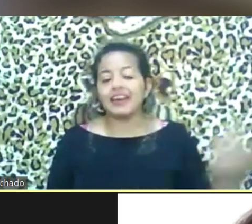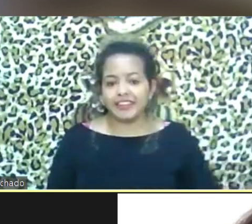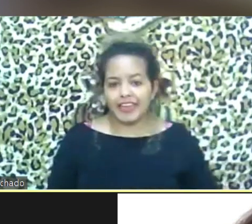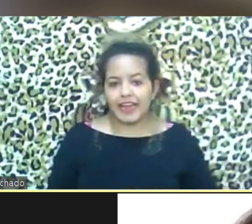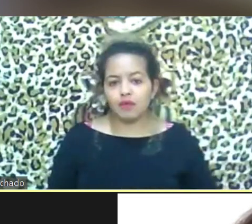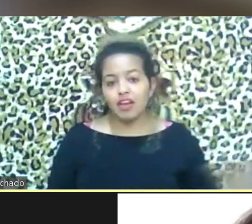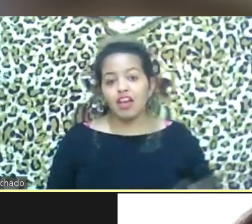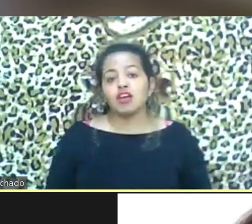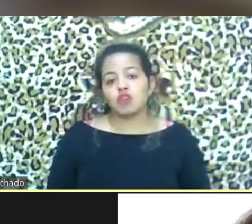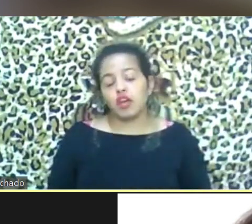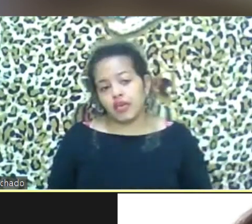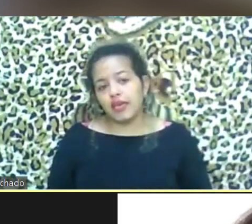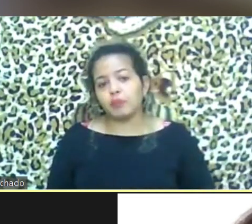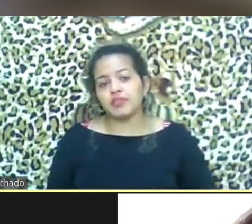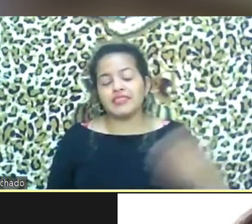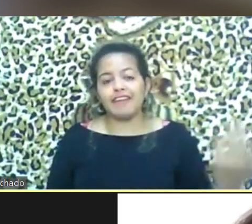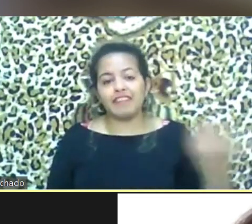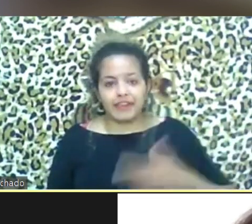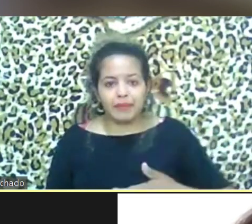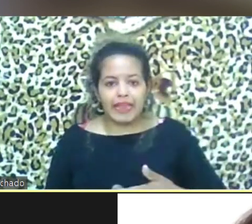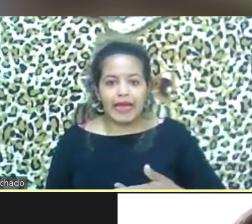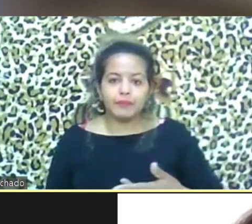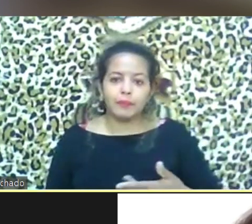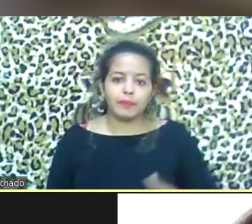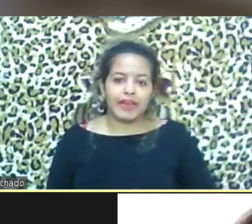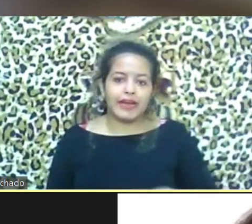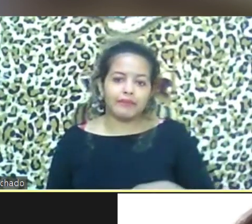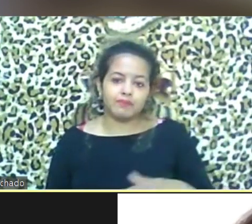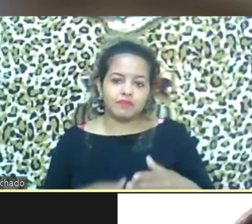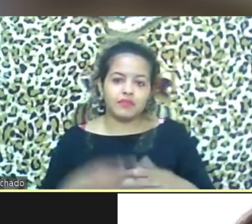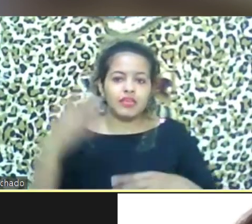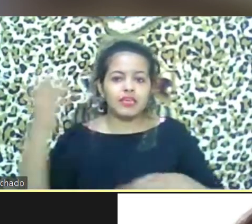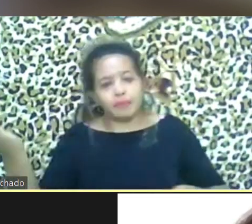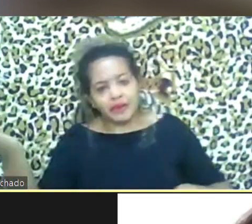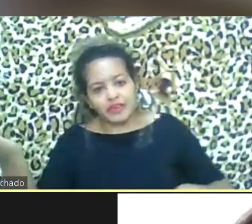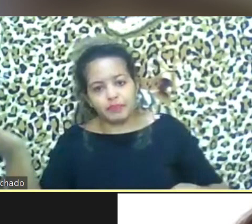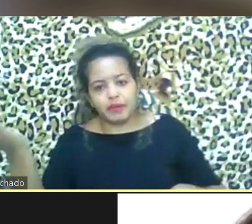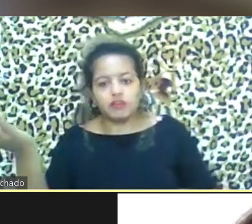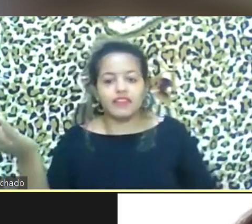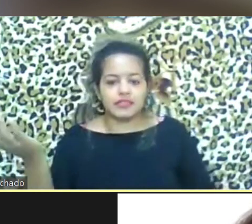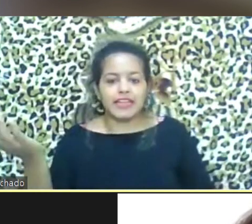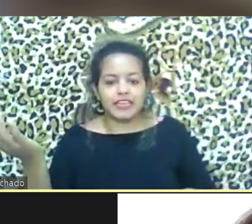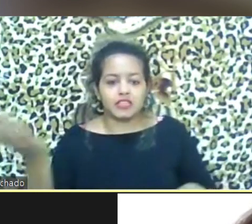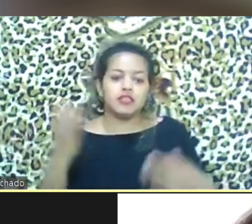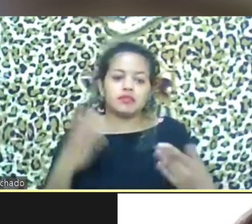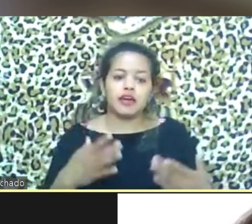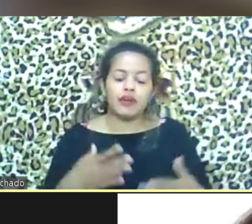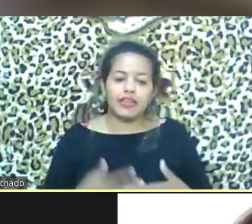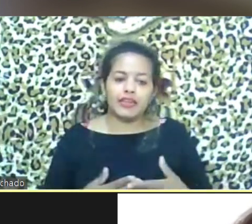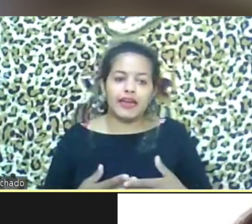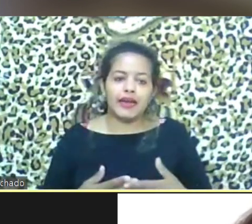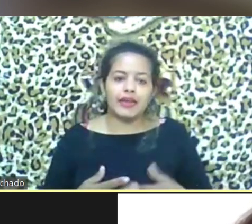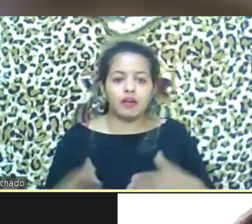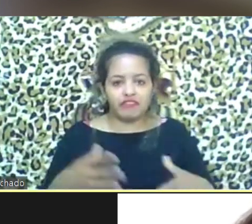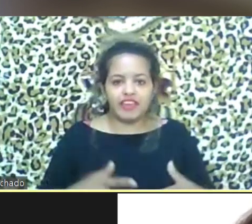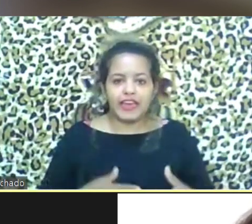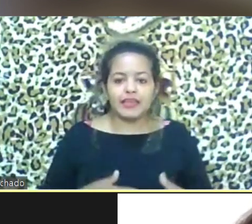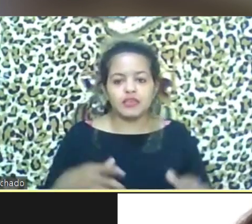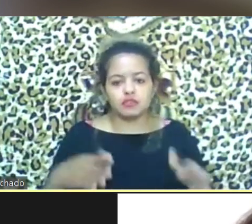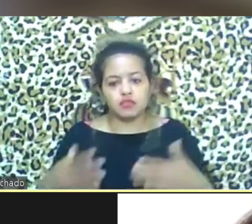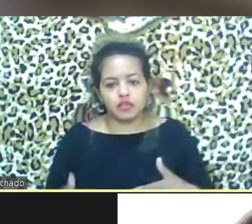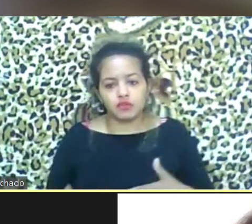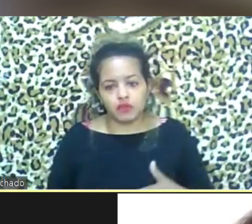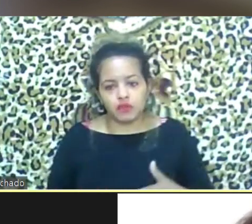passei na federal, só que eu precisava trabalhar para ir para a universidade. Então, ali na